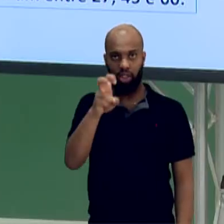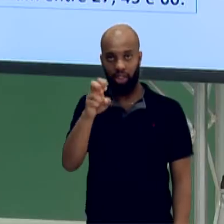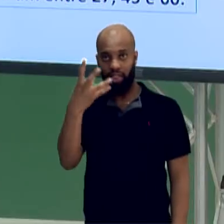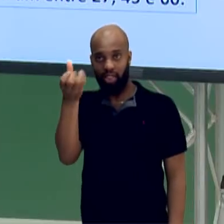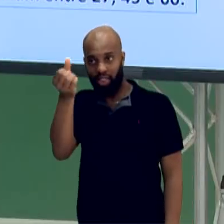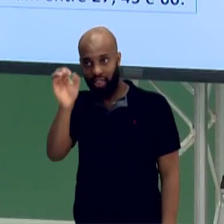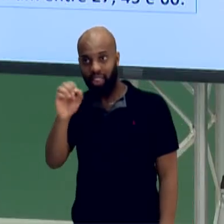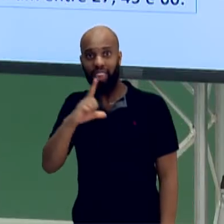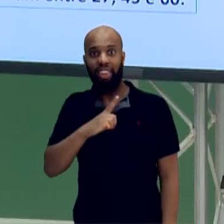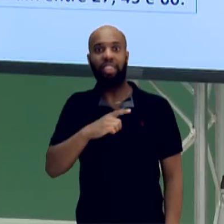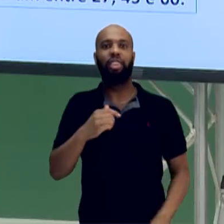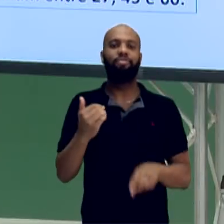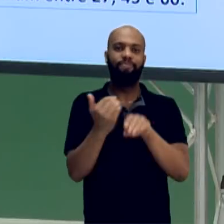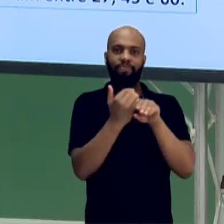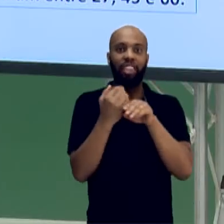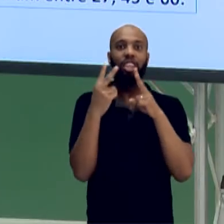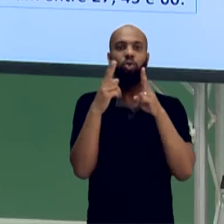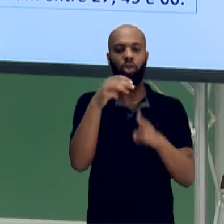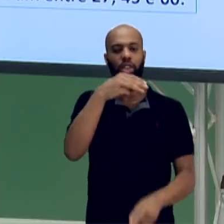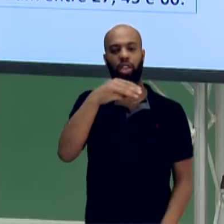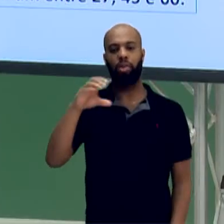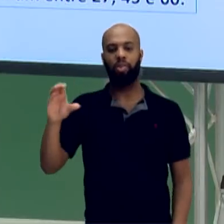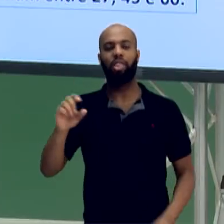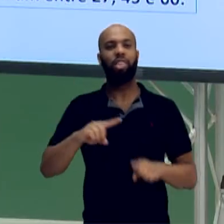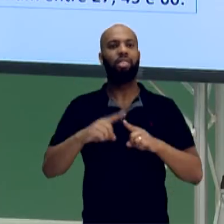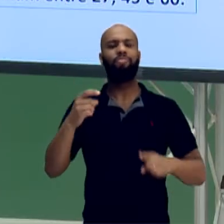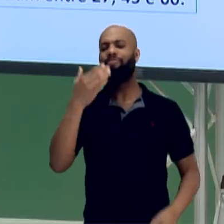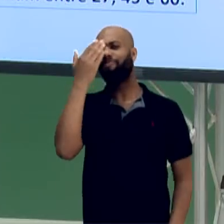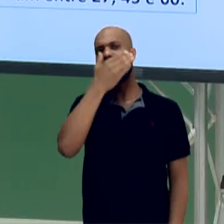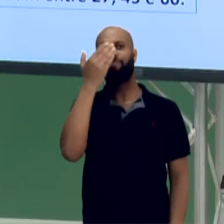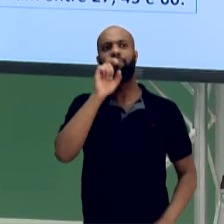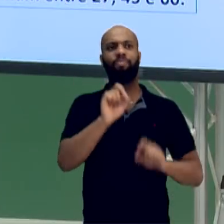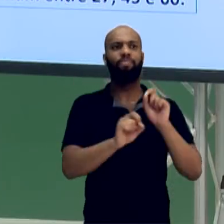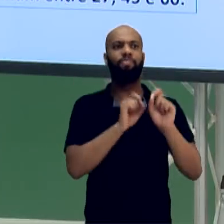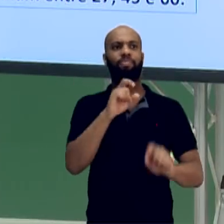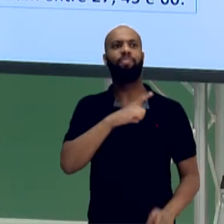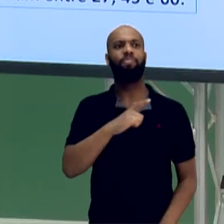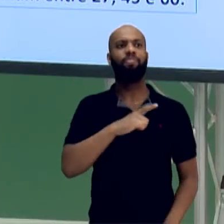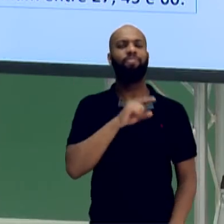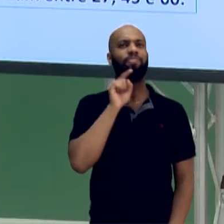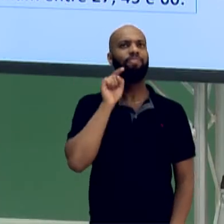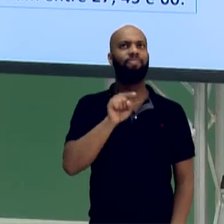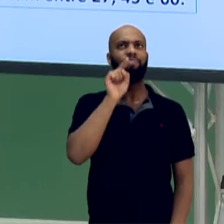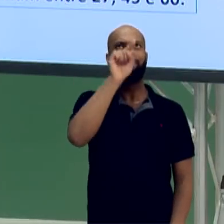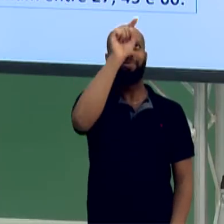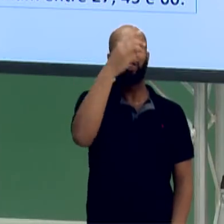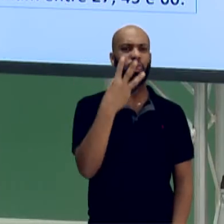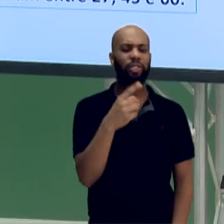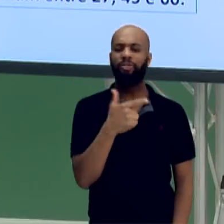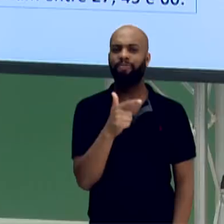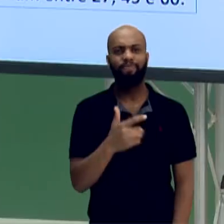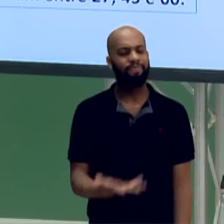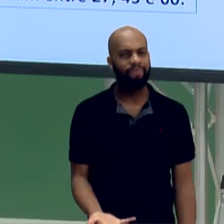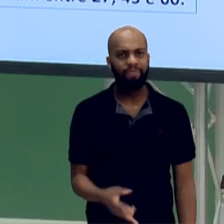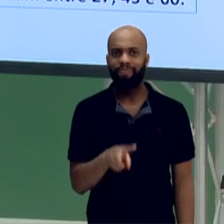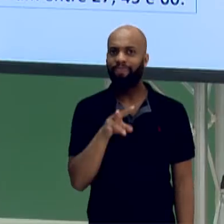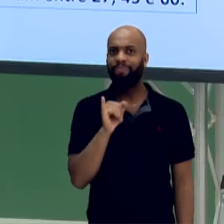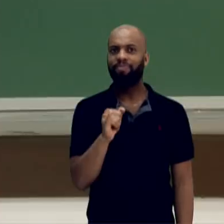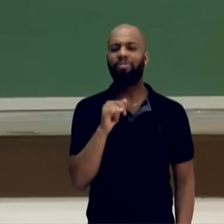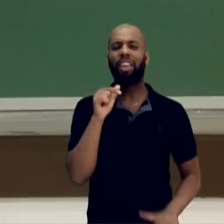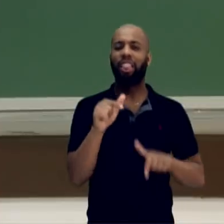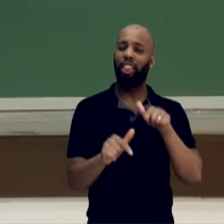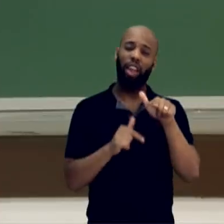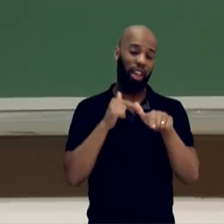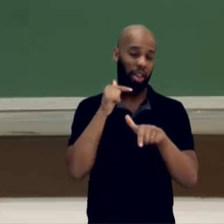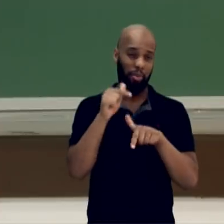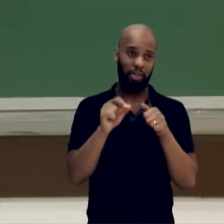são comuns. Mas, professora, eu não estou vendo ali algo que é comum aos 3 no mesmo movimento. Vai dar muito